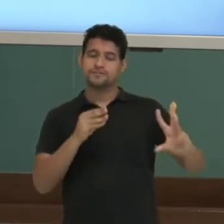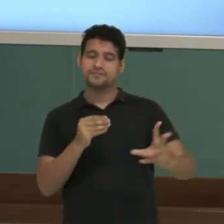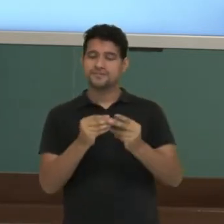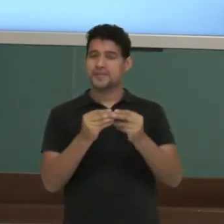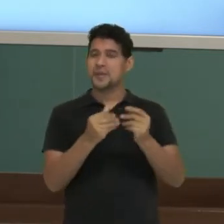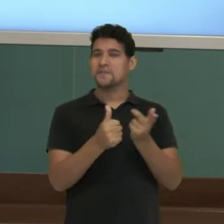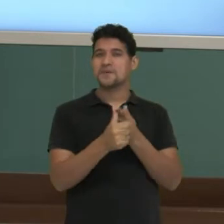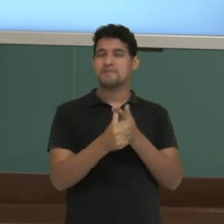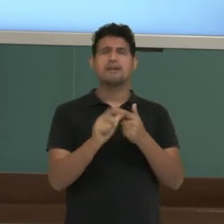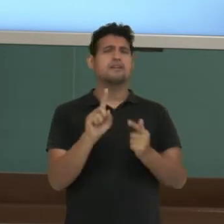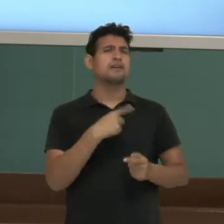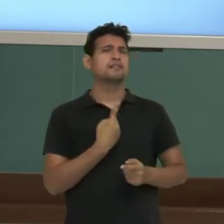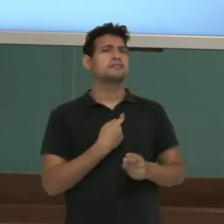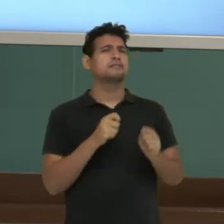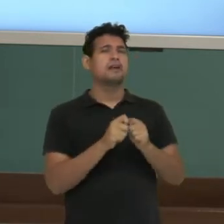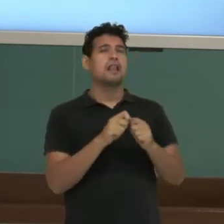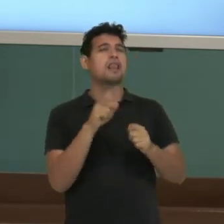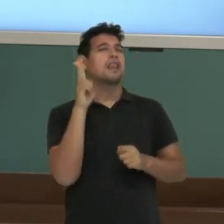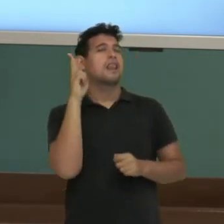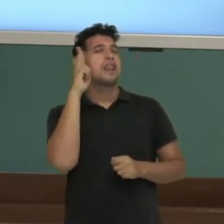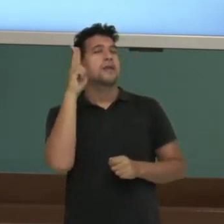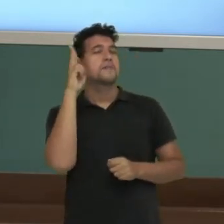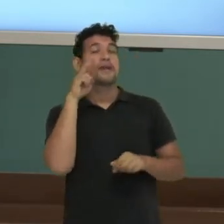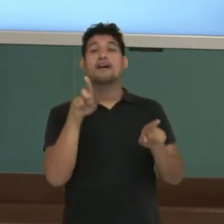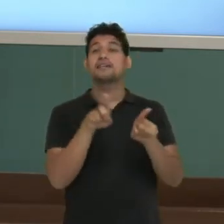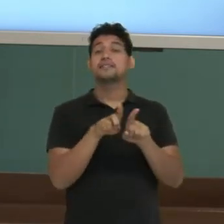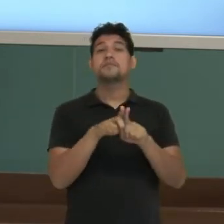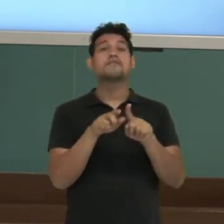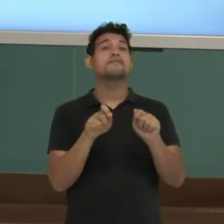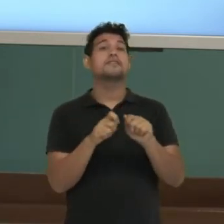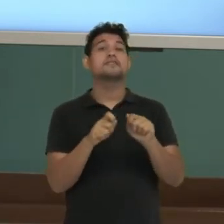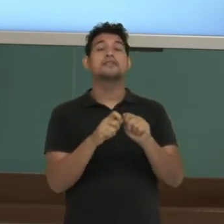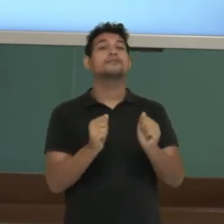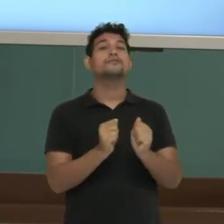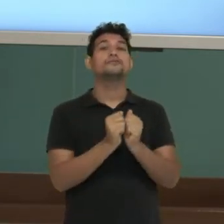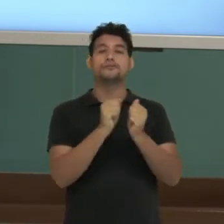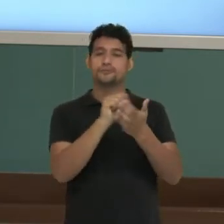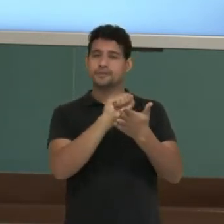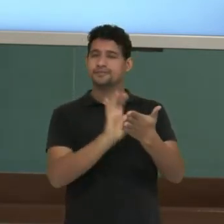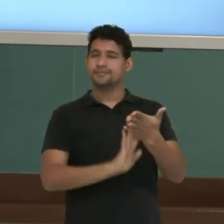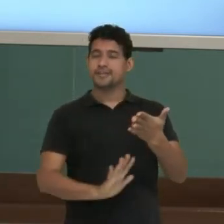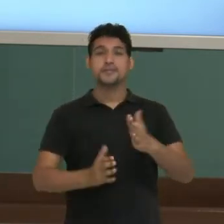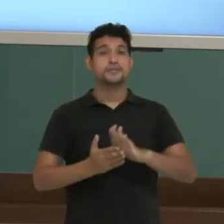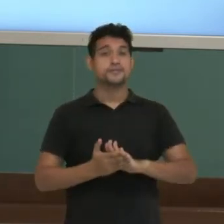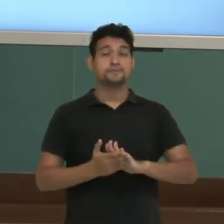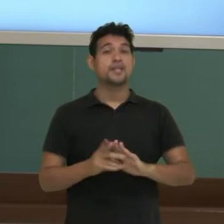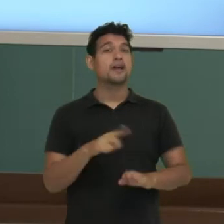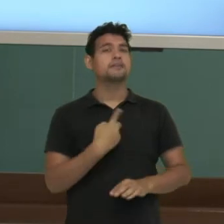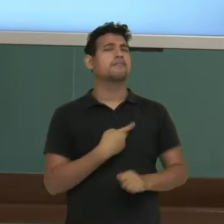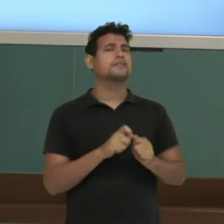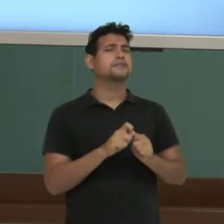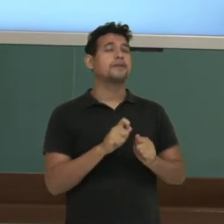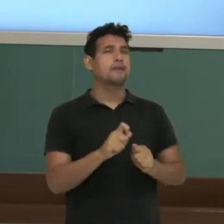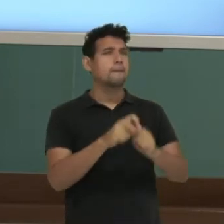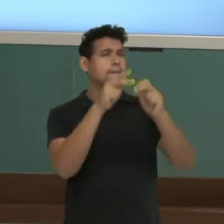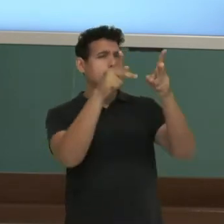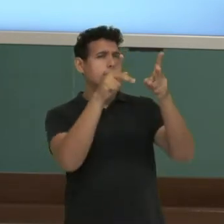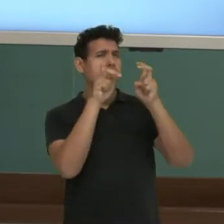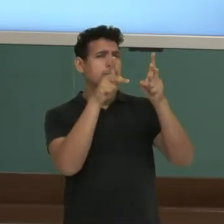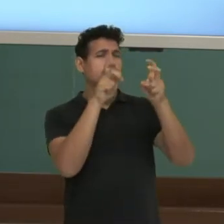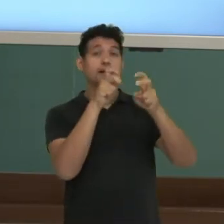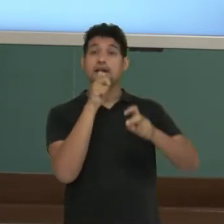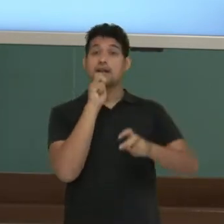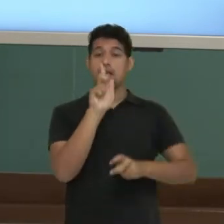primeiro bloquinho, vamos lembrar e vamos revisar através de uma atividade. Nela, nós vamos observar o seguinte: